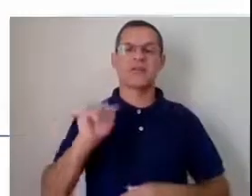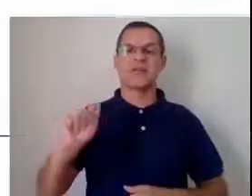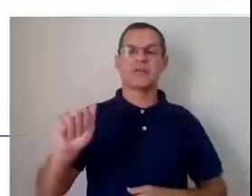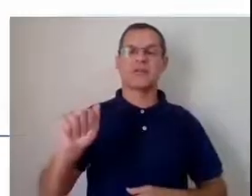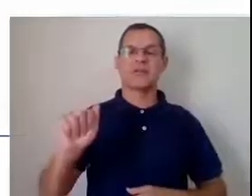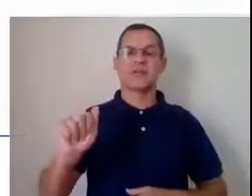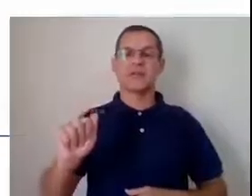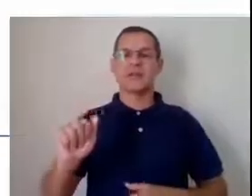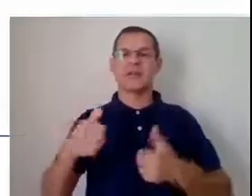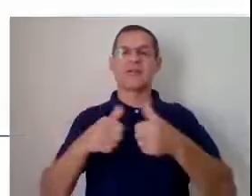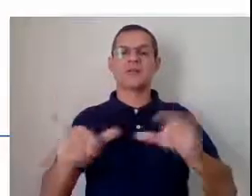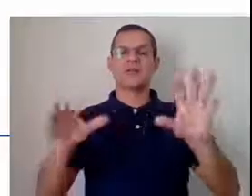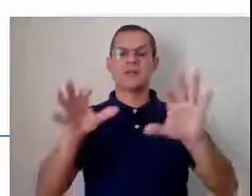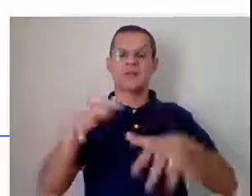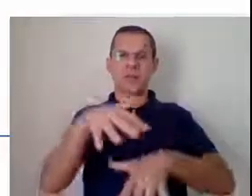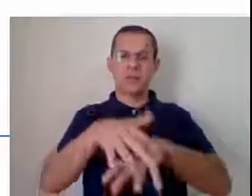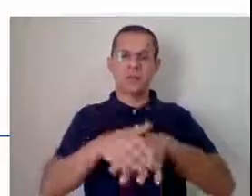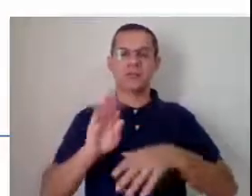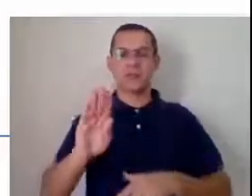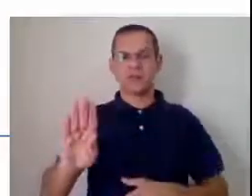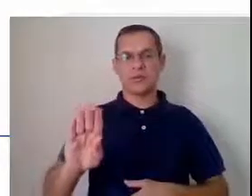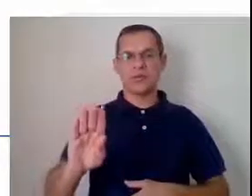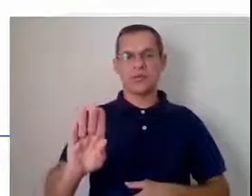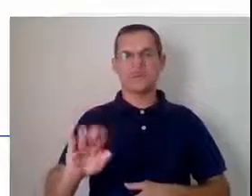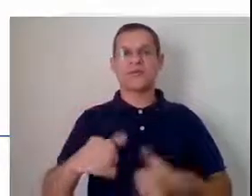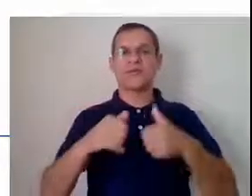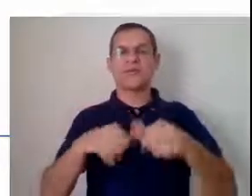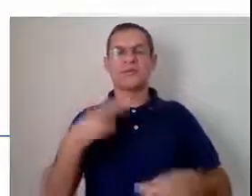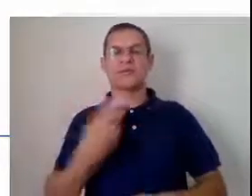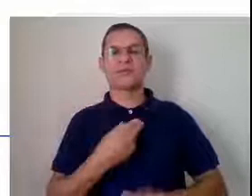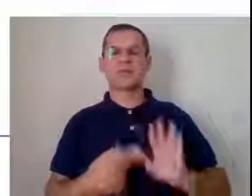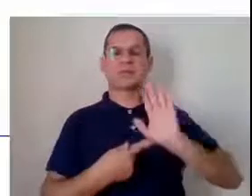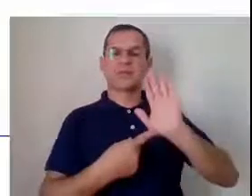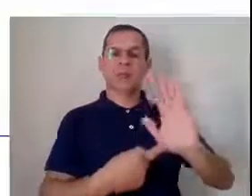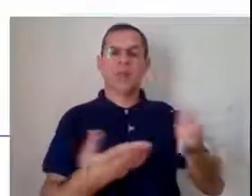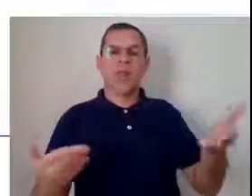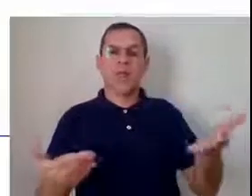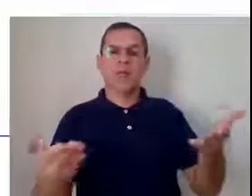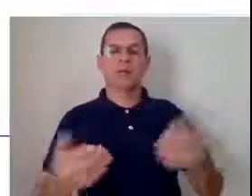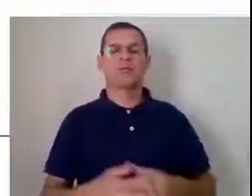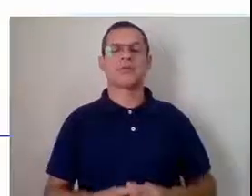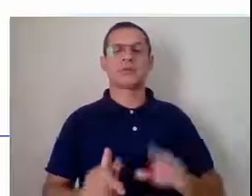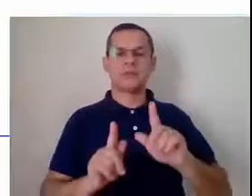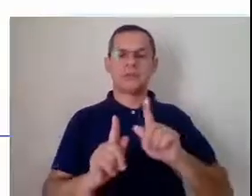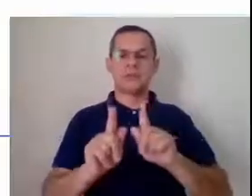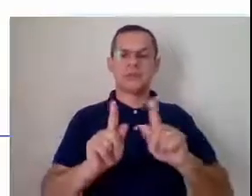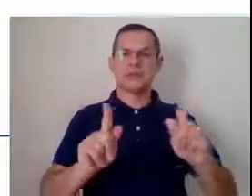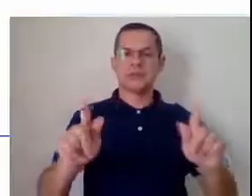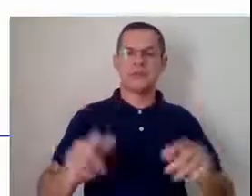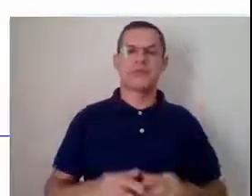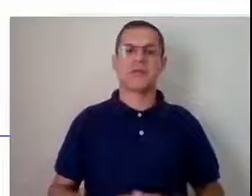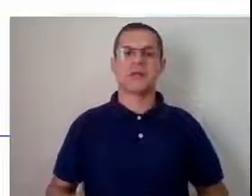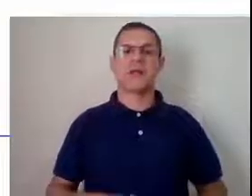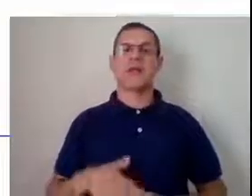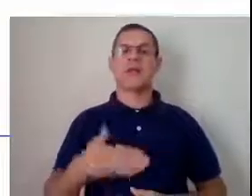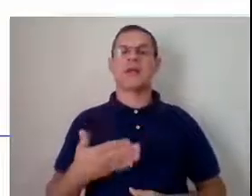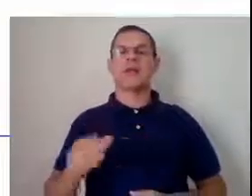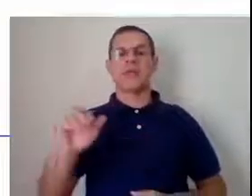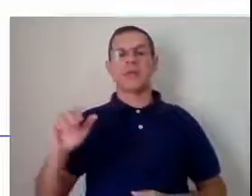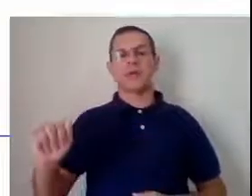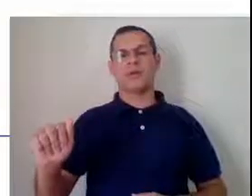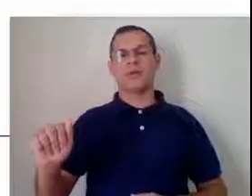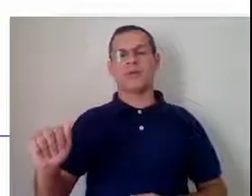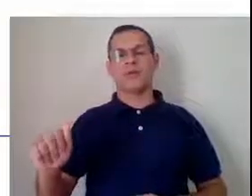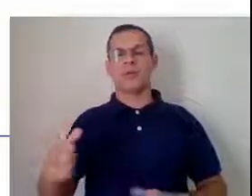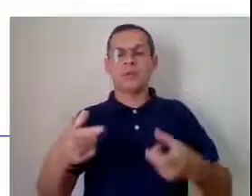A pertencerem a B. Então, aqui está a nossa representação gráfica disso. Então, A é